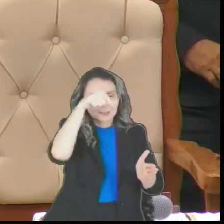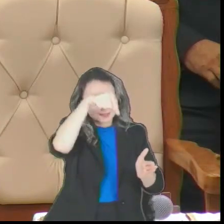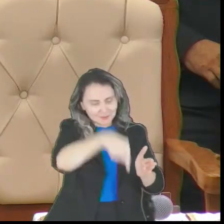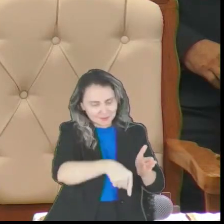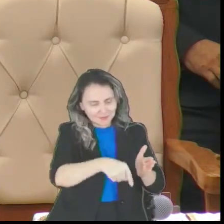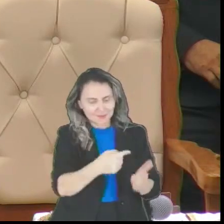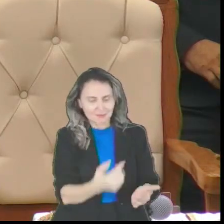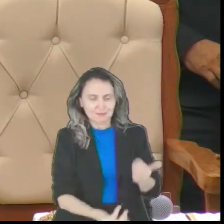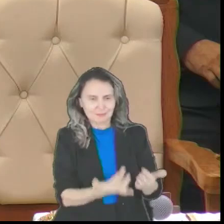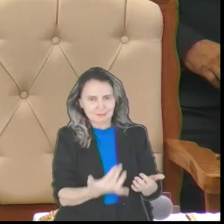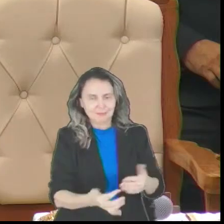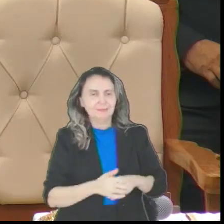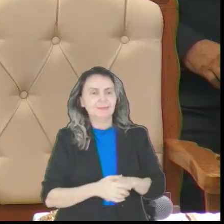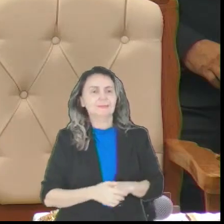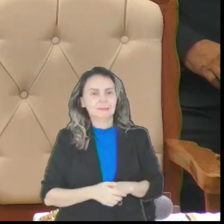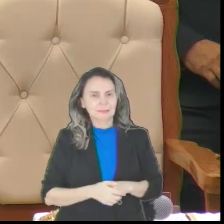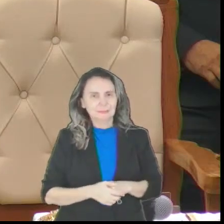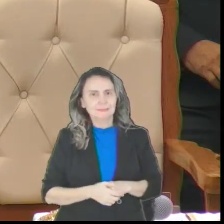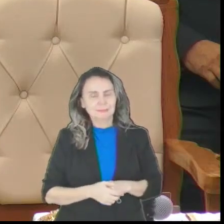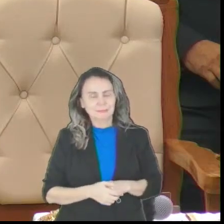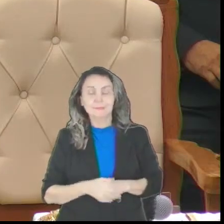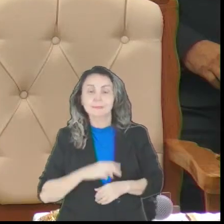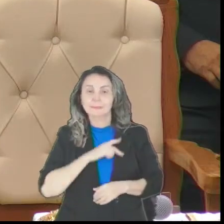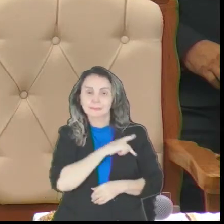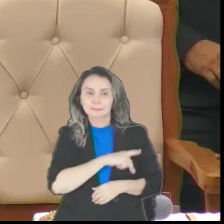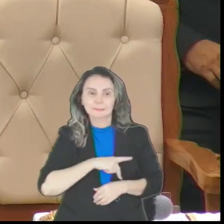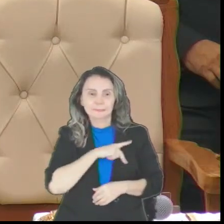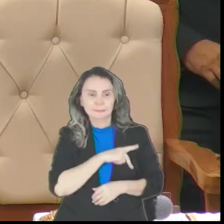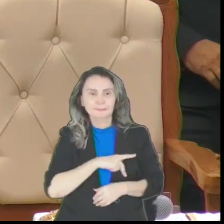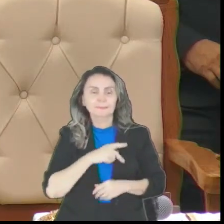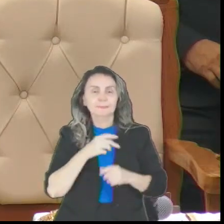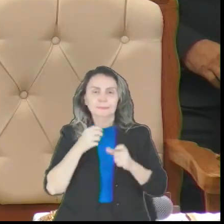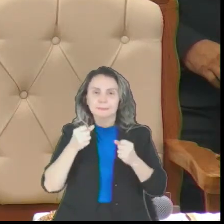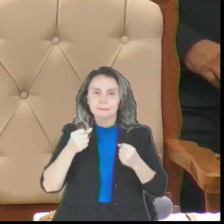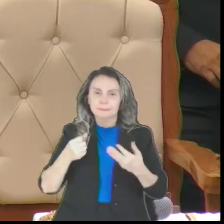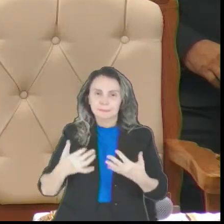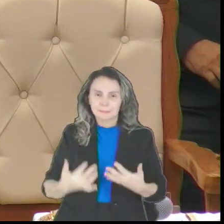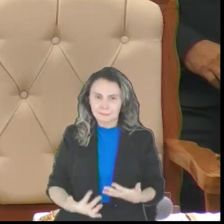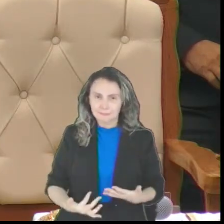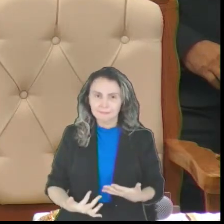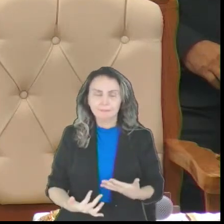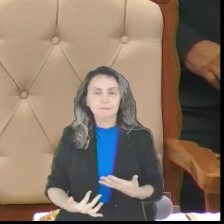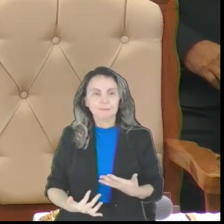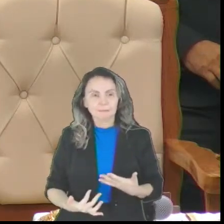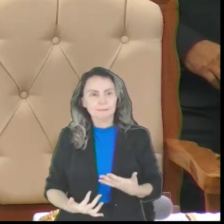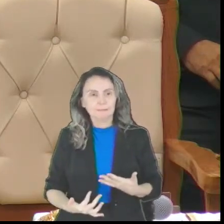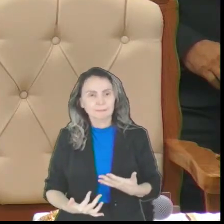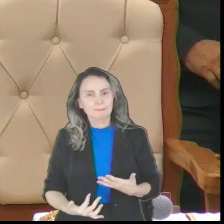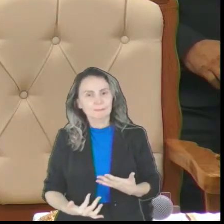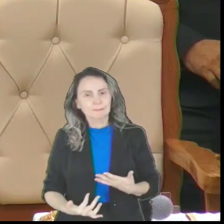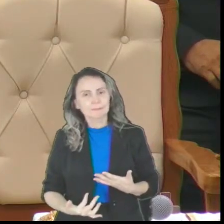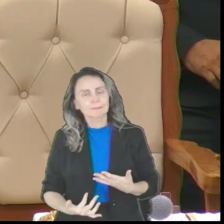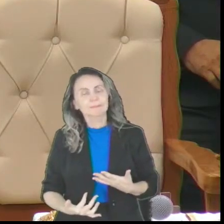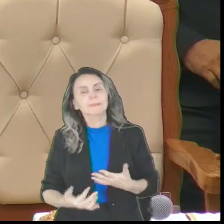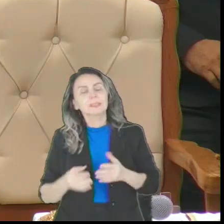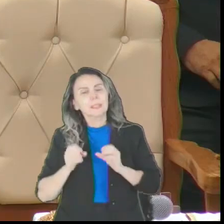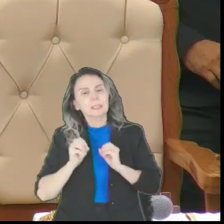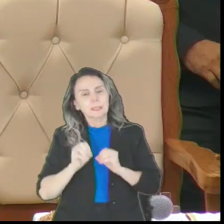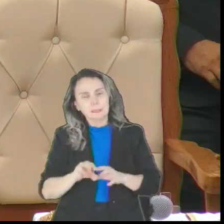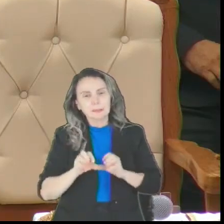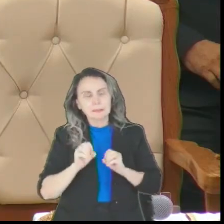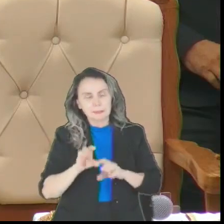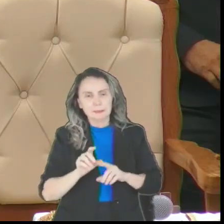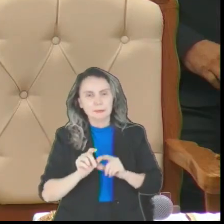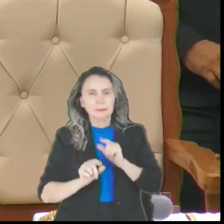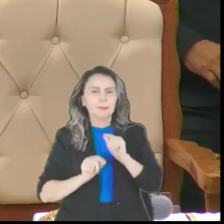por amor próprio, e o apóstolo Paulo que faz isso, que nos transmite essa poderosa mensagem, e ele